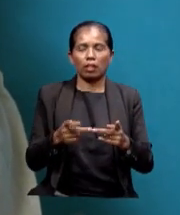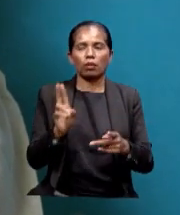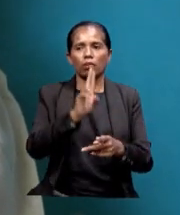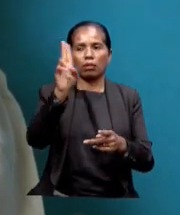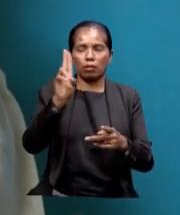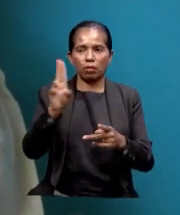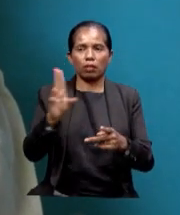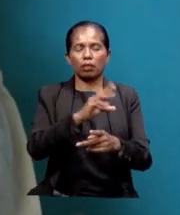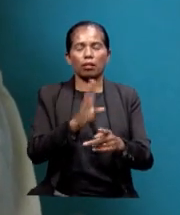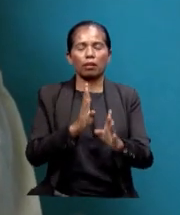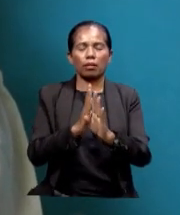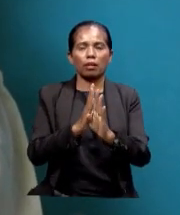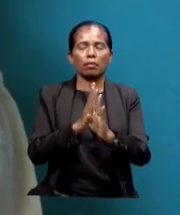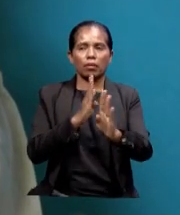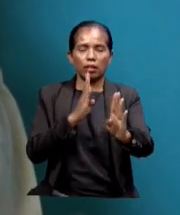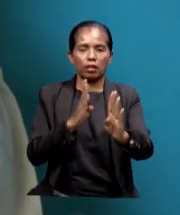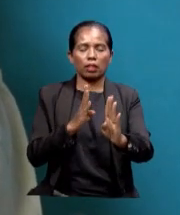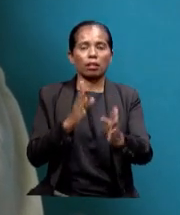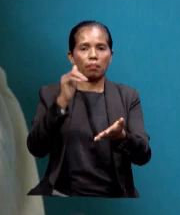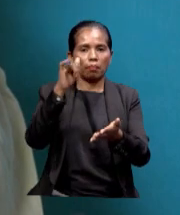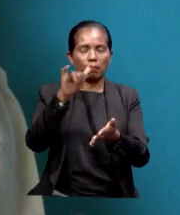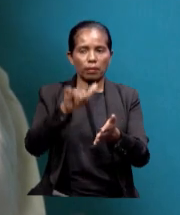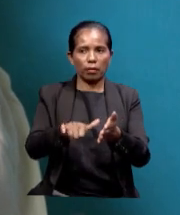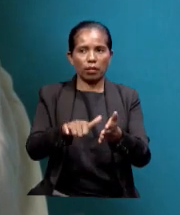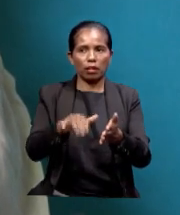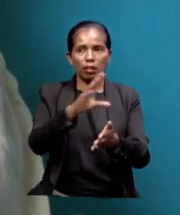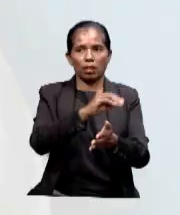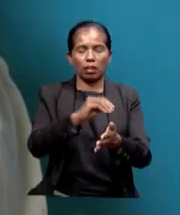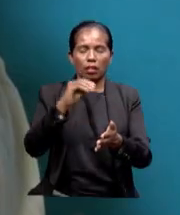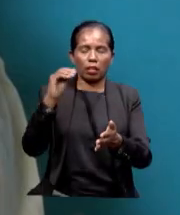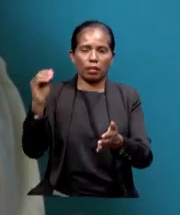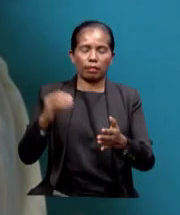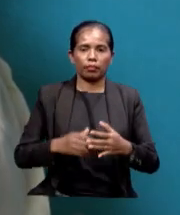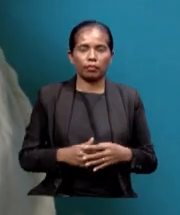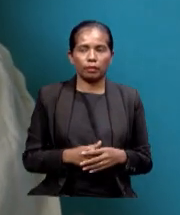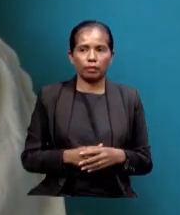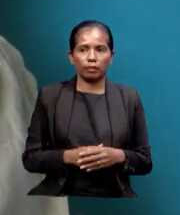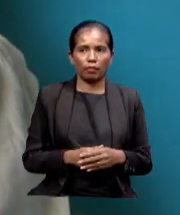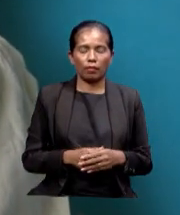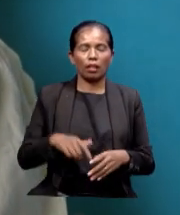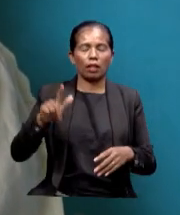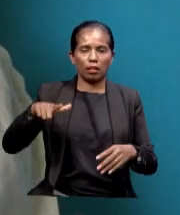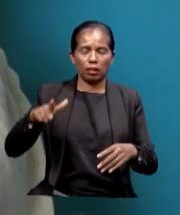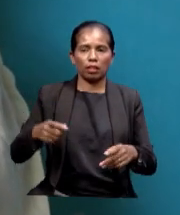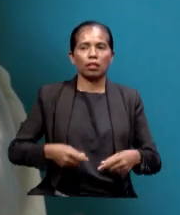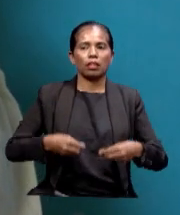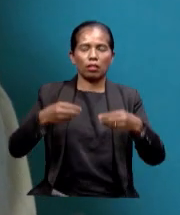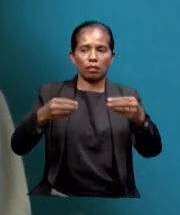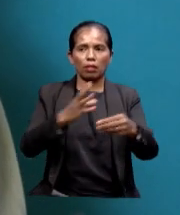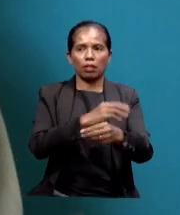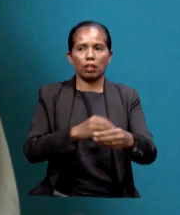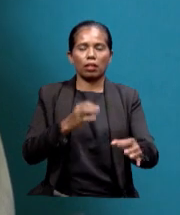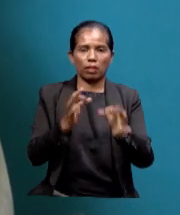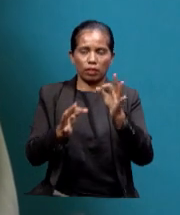sa terminal par biser ne para ba mak iha eish portu dili ne ursir se tama ia tratado ni larang se